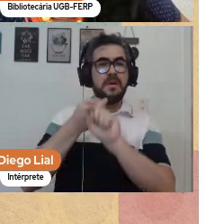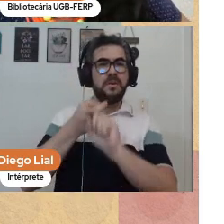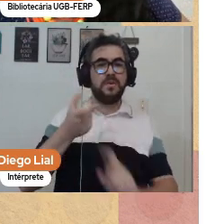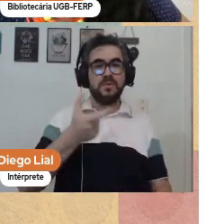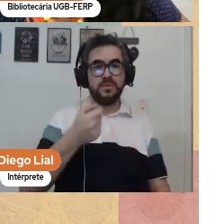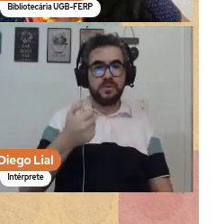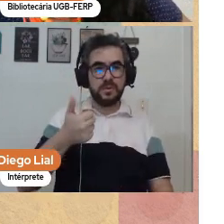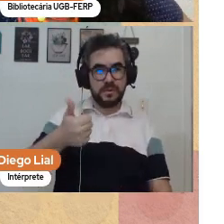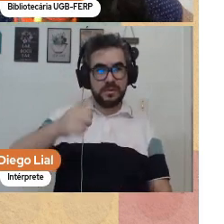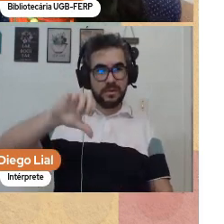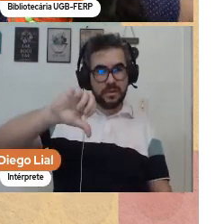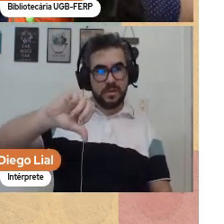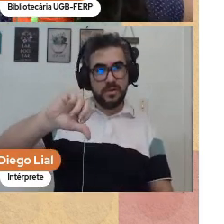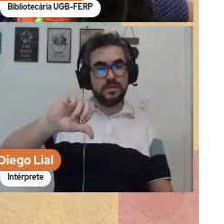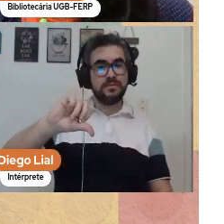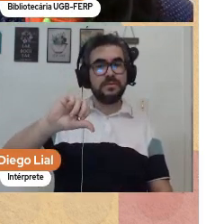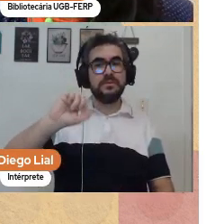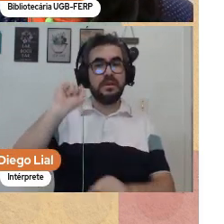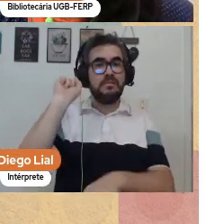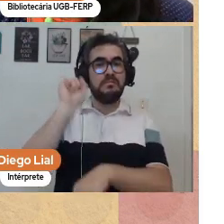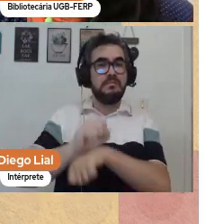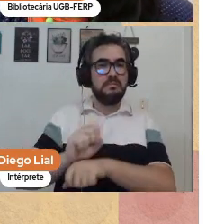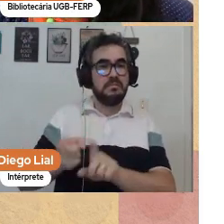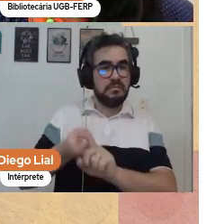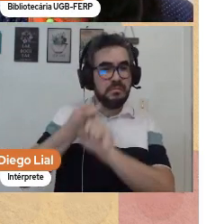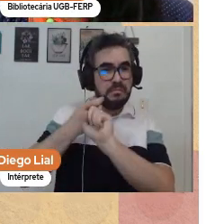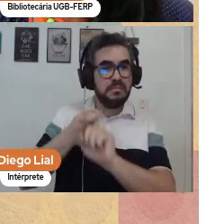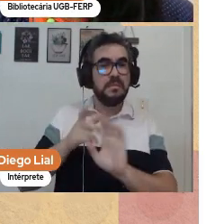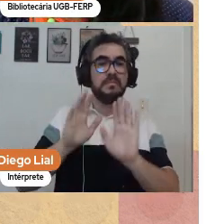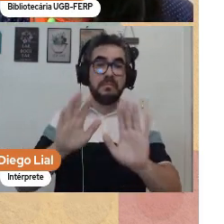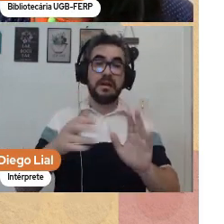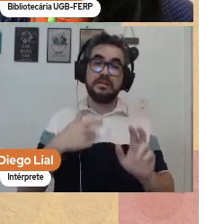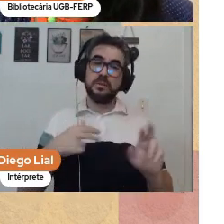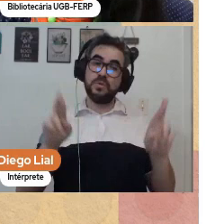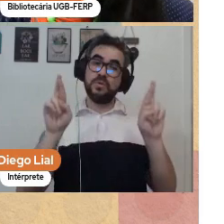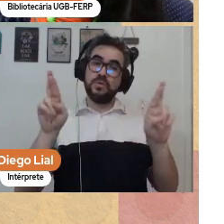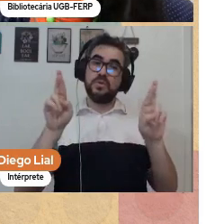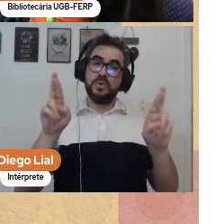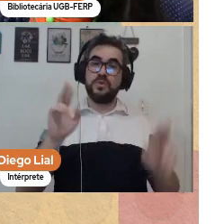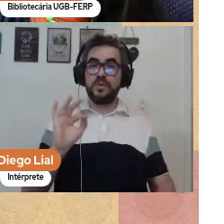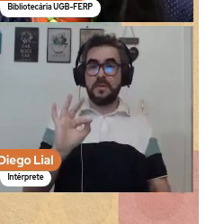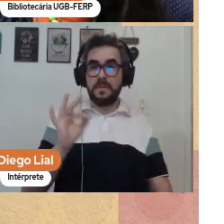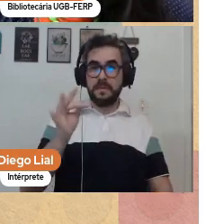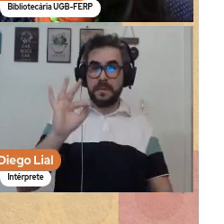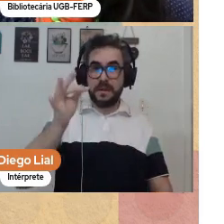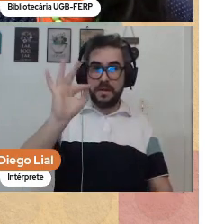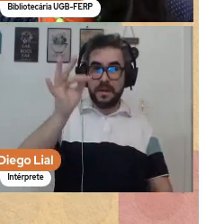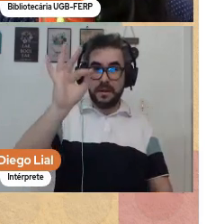será retomado em breve, porque é importante para toda a nação, né, estar participando.